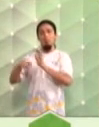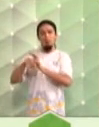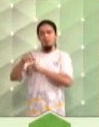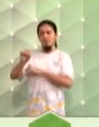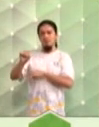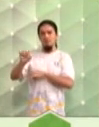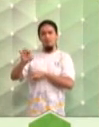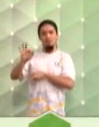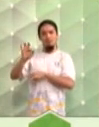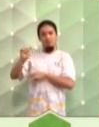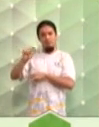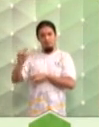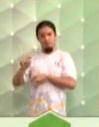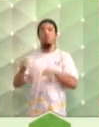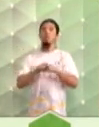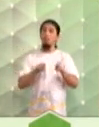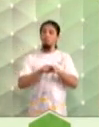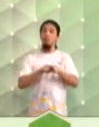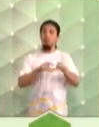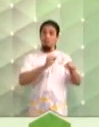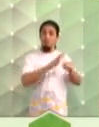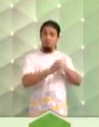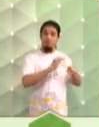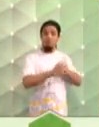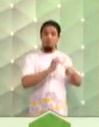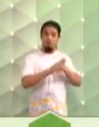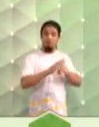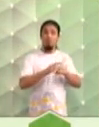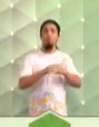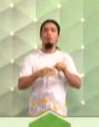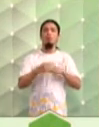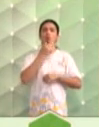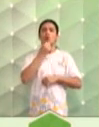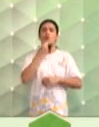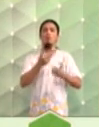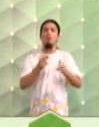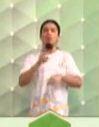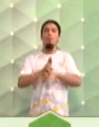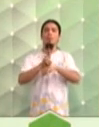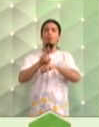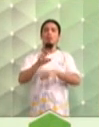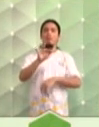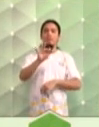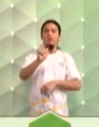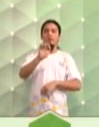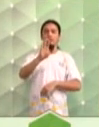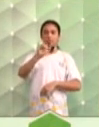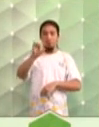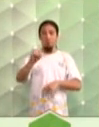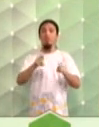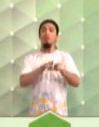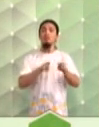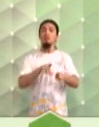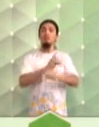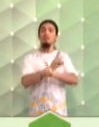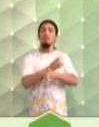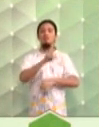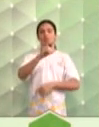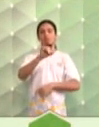Secretaria Estadual de Pessoas com Deficiência, representada aqui pelo Fábio, que está aqui, o Diego, que você já viu brincando ali antes da gente